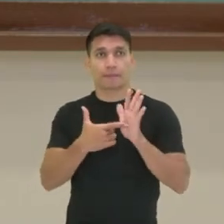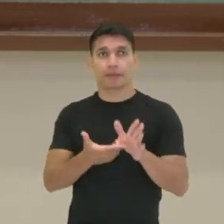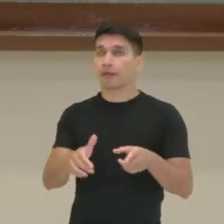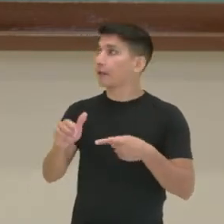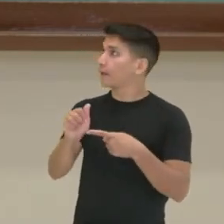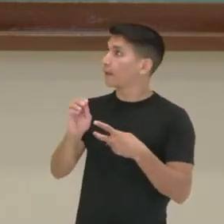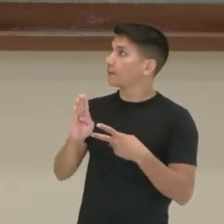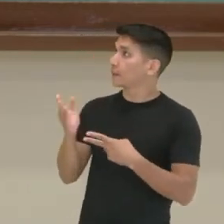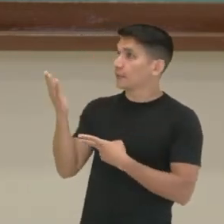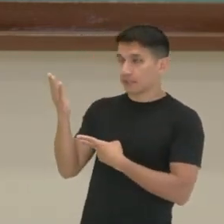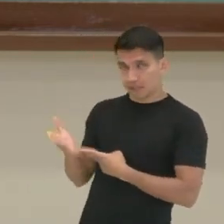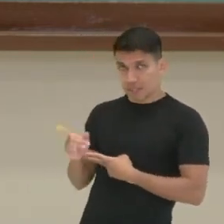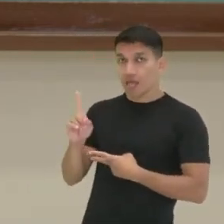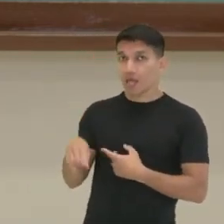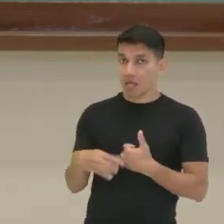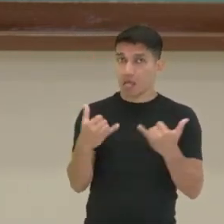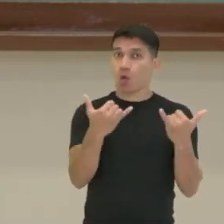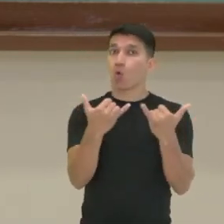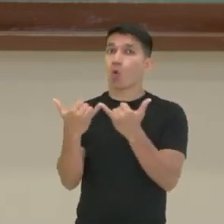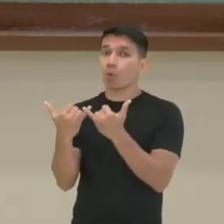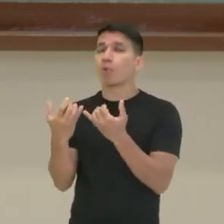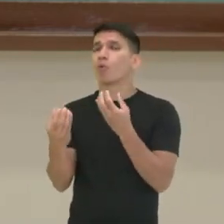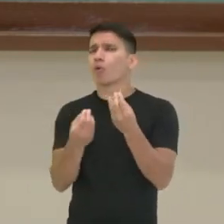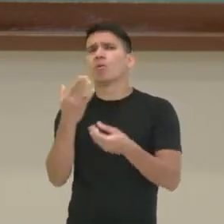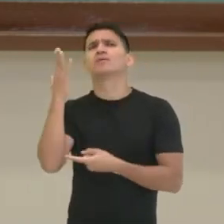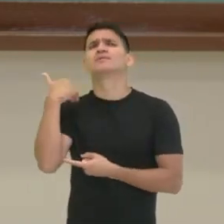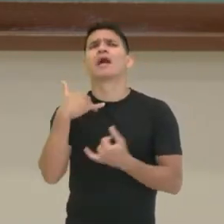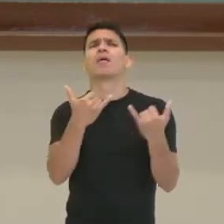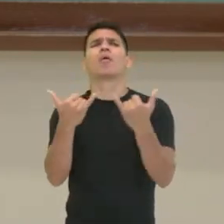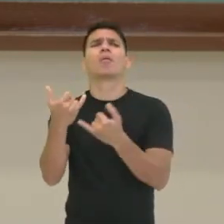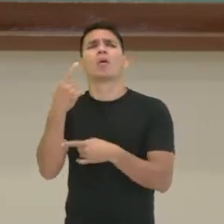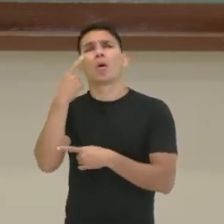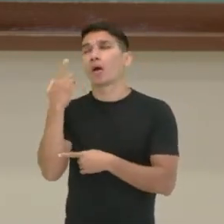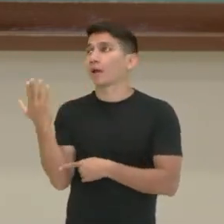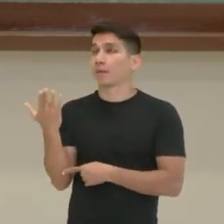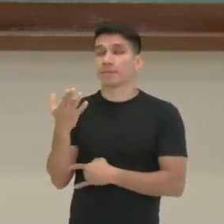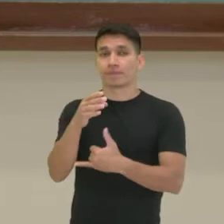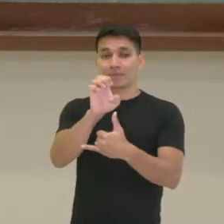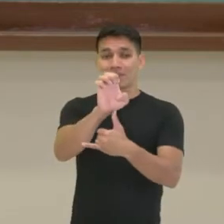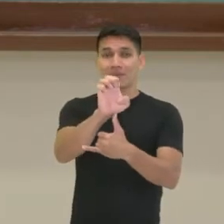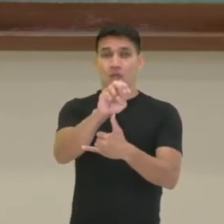Dois períodos compostos. Como que eu vou saber que é composto? Porque tá aqui, ó. Eu